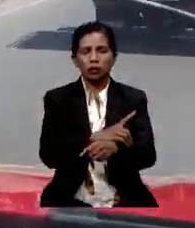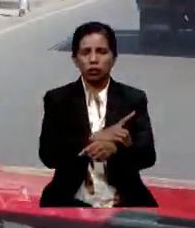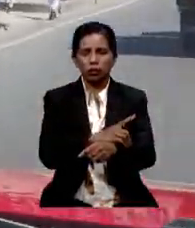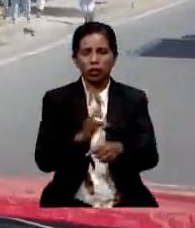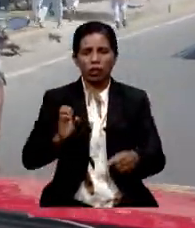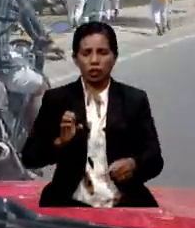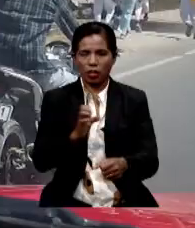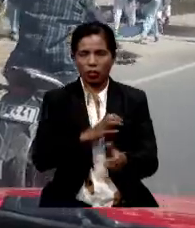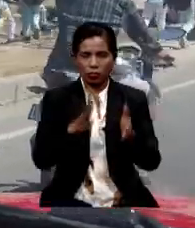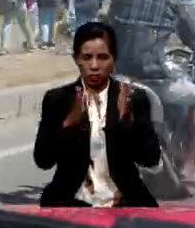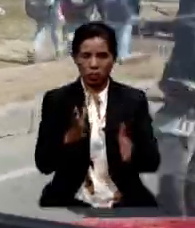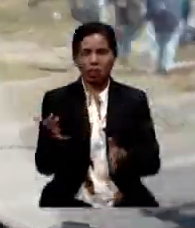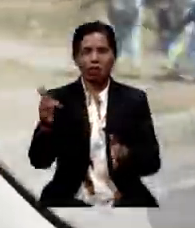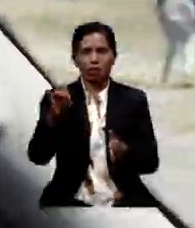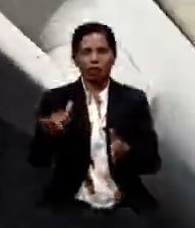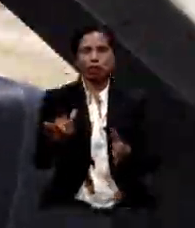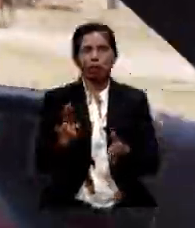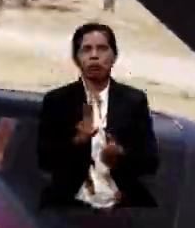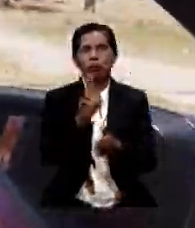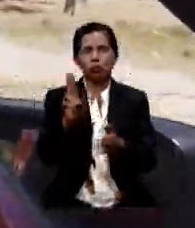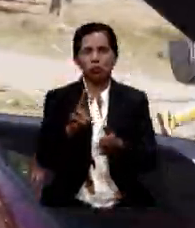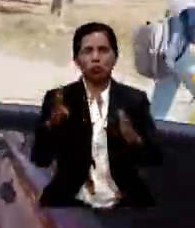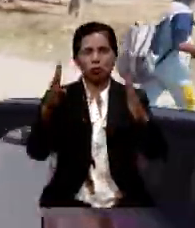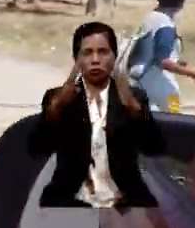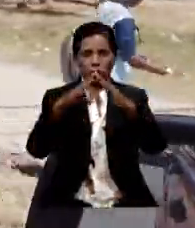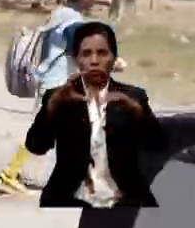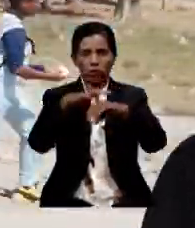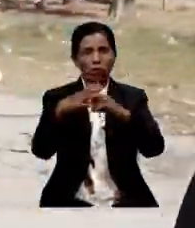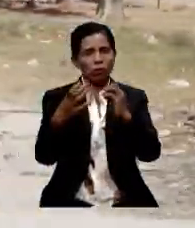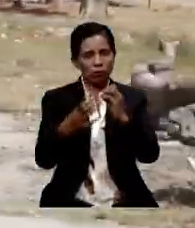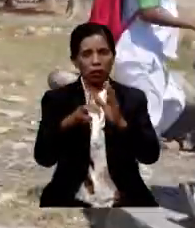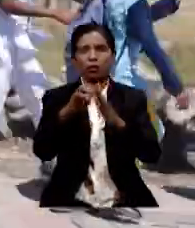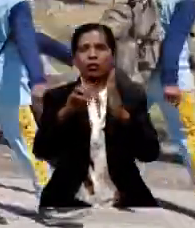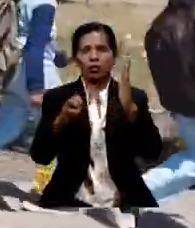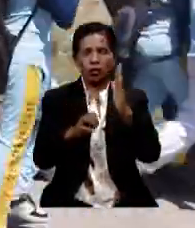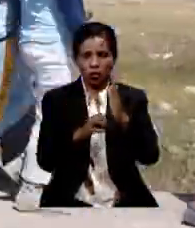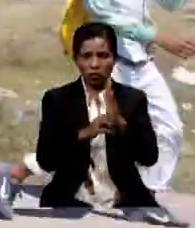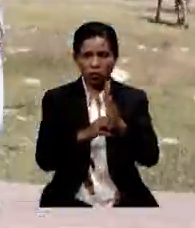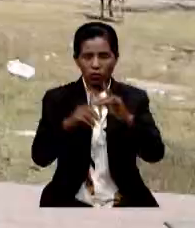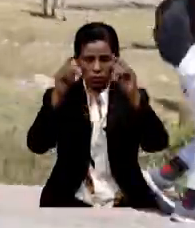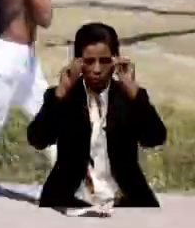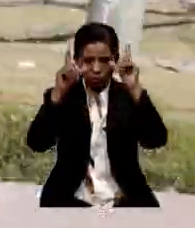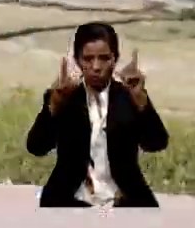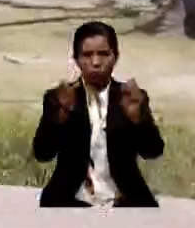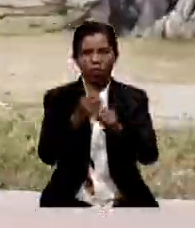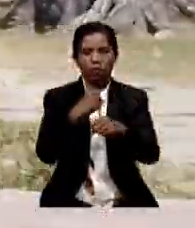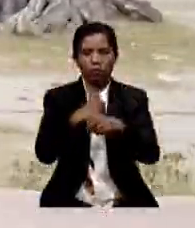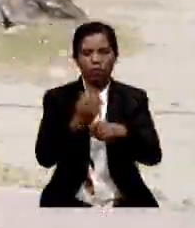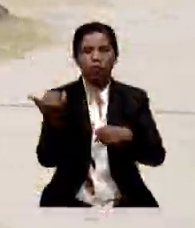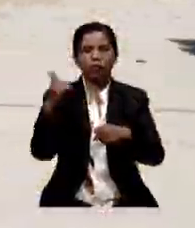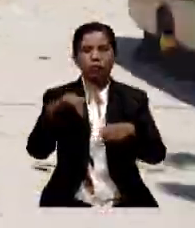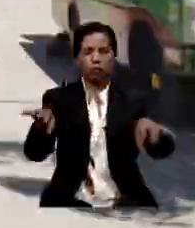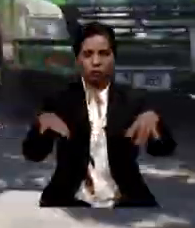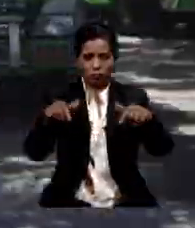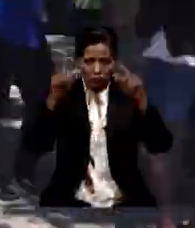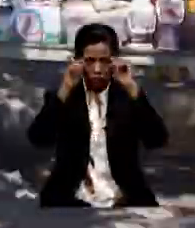embaixada sira neve maka aluga uma horai estado timor lestenian hudi halau sirnya misam di timor